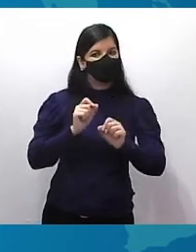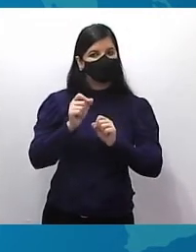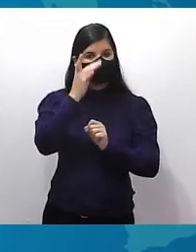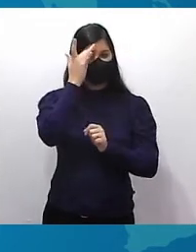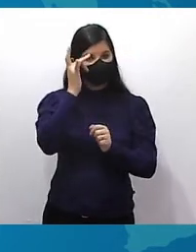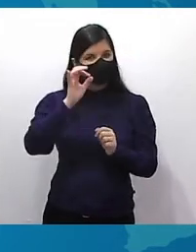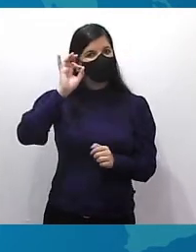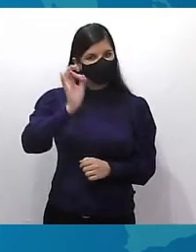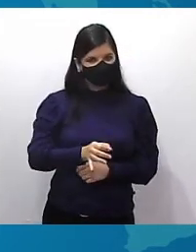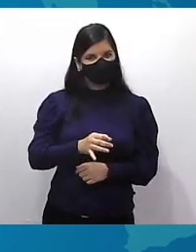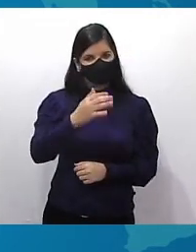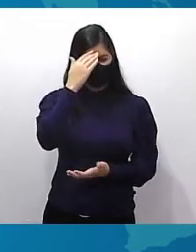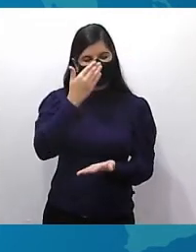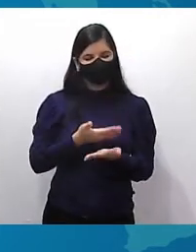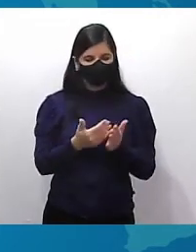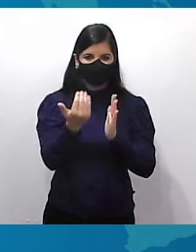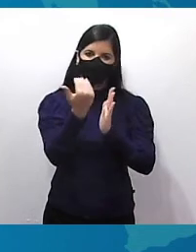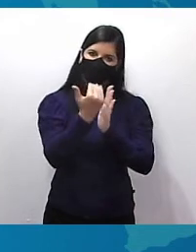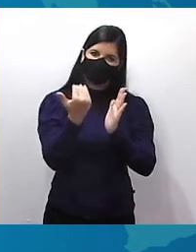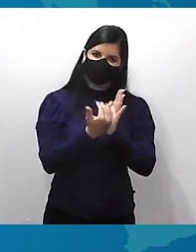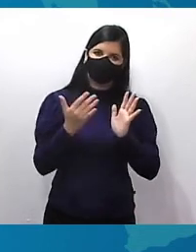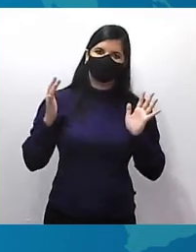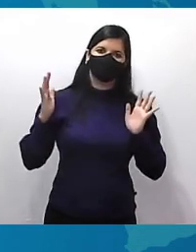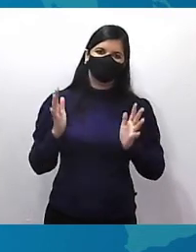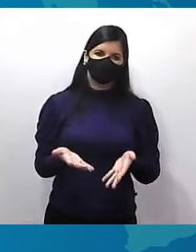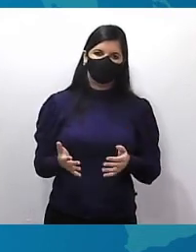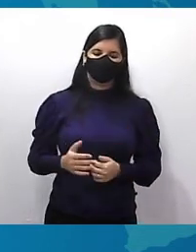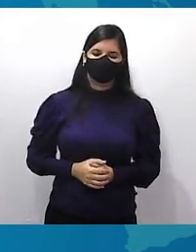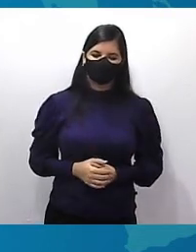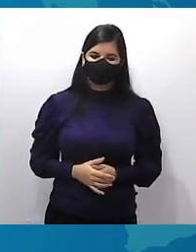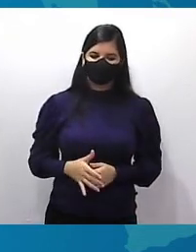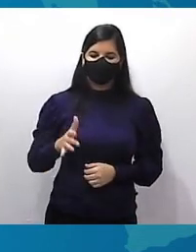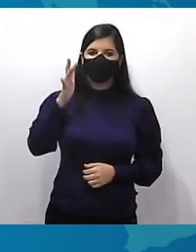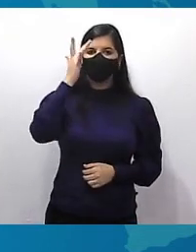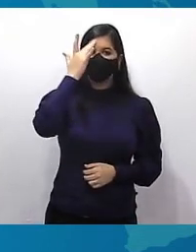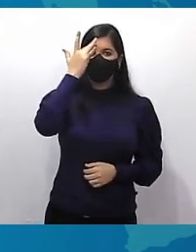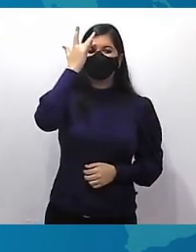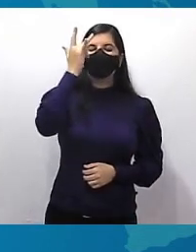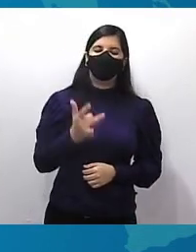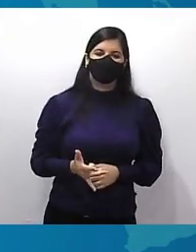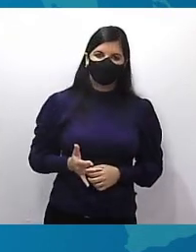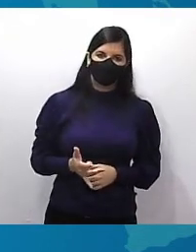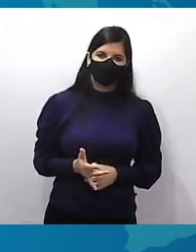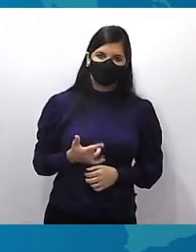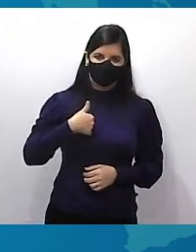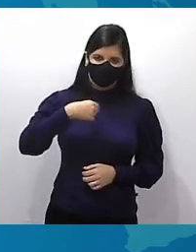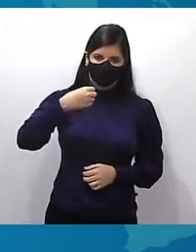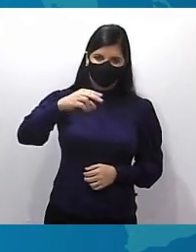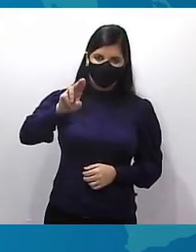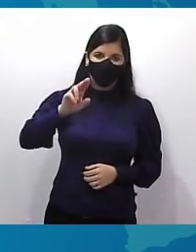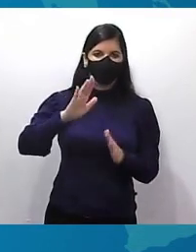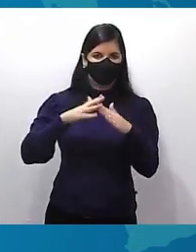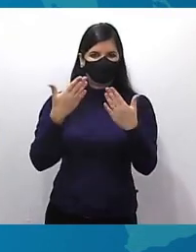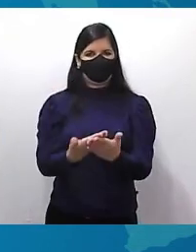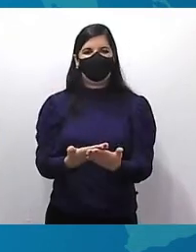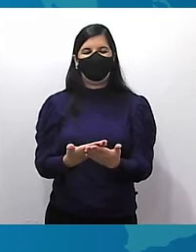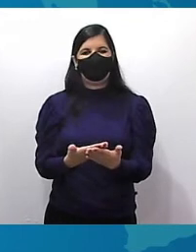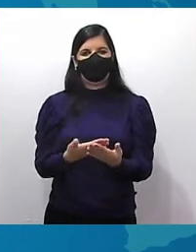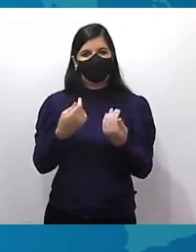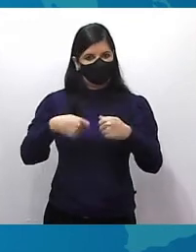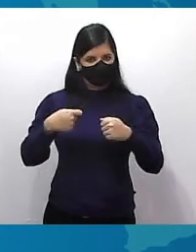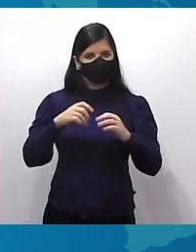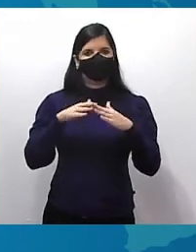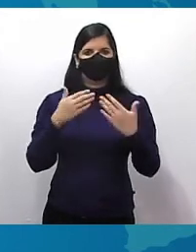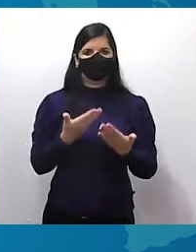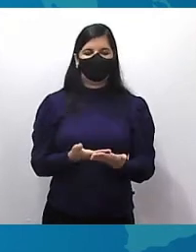tem certeza, a gente tem um planejamento em cima disso. I'm going to go to school. Eu vou para a escola, eu preciso ir para a